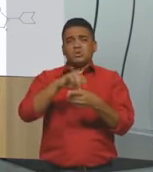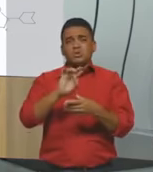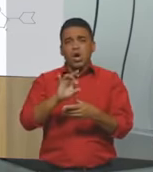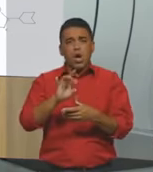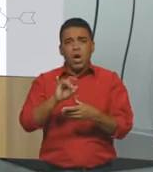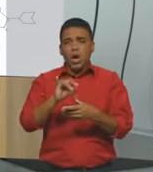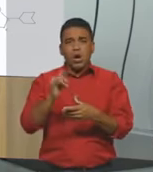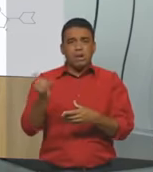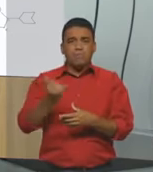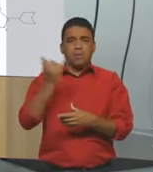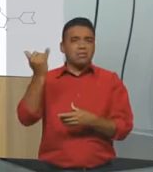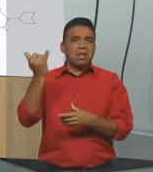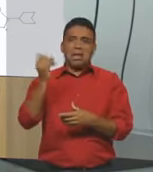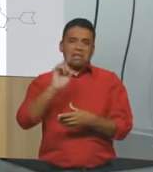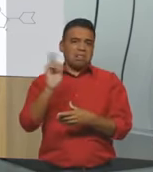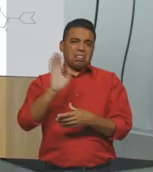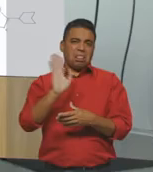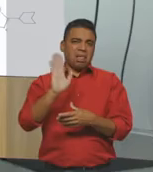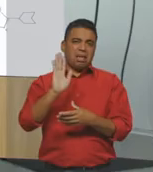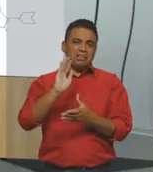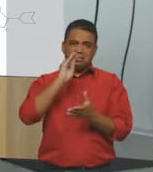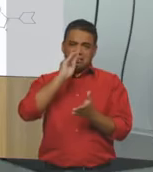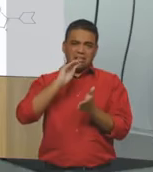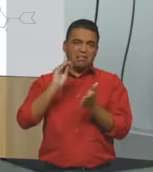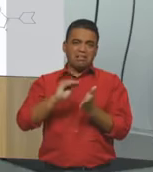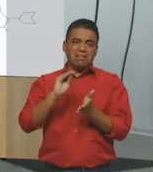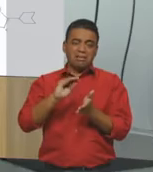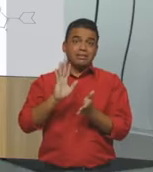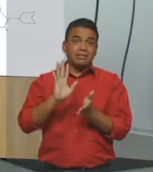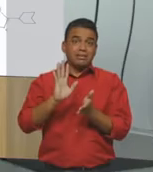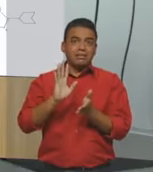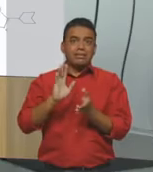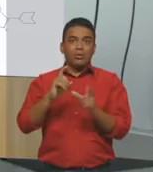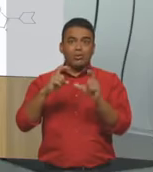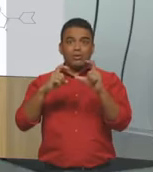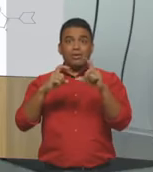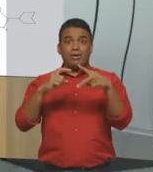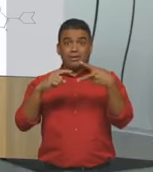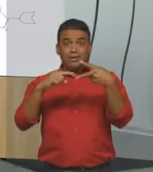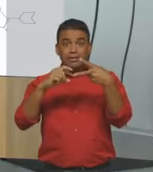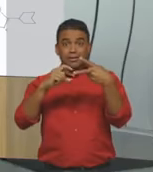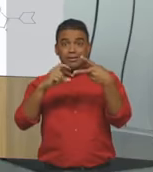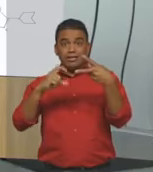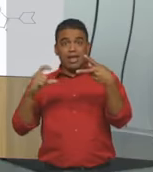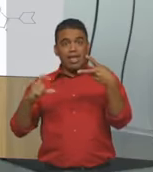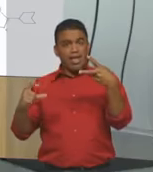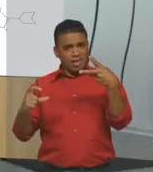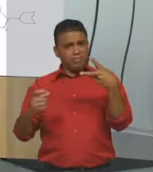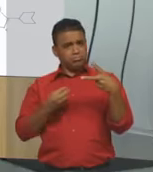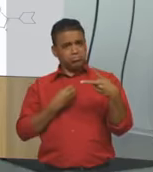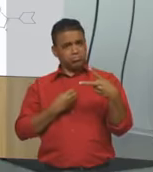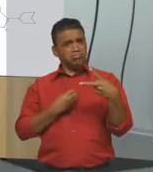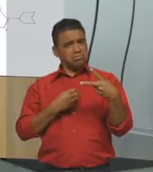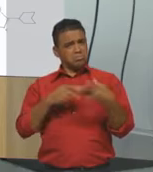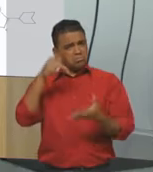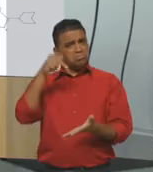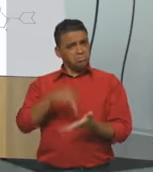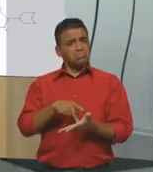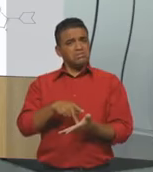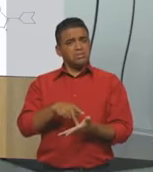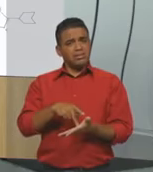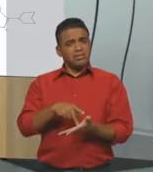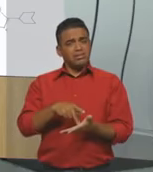De intrometido mesmo. E os genes ativos que nós chamamos de exons. Para então ser